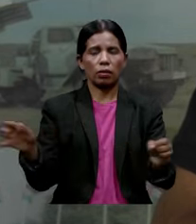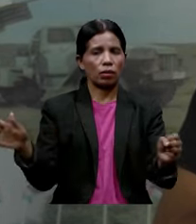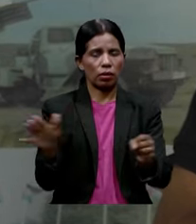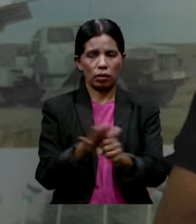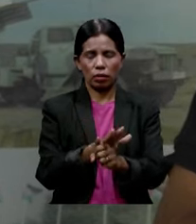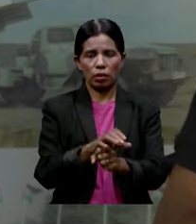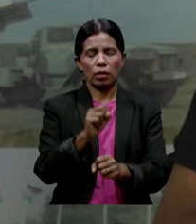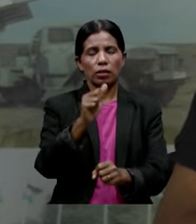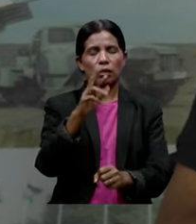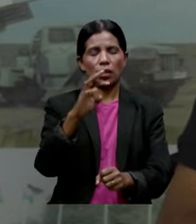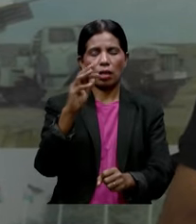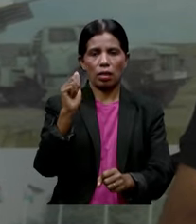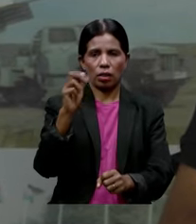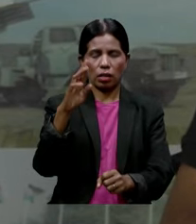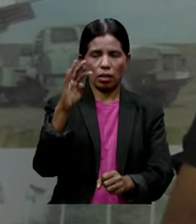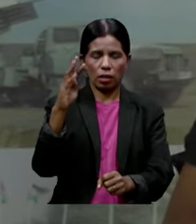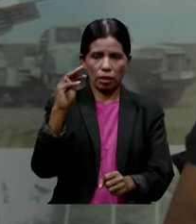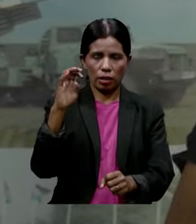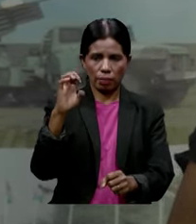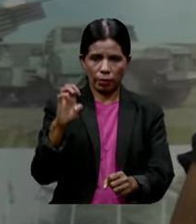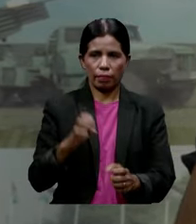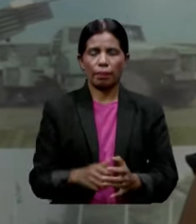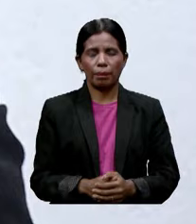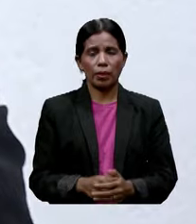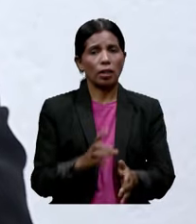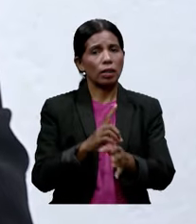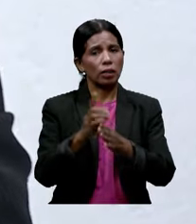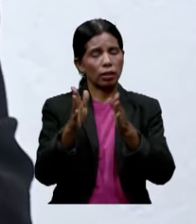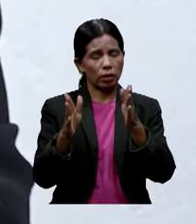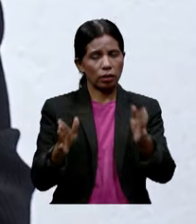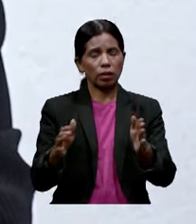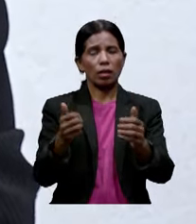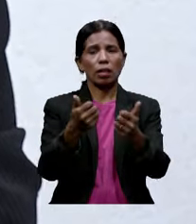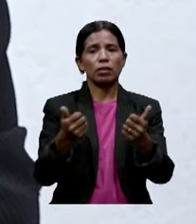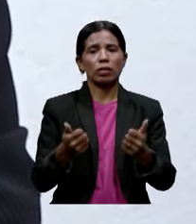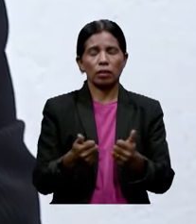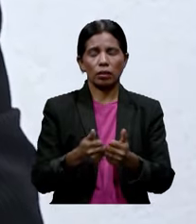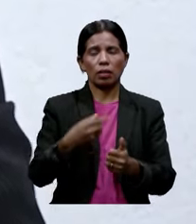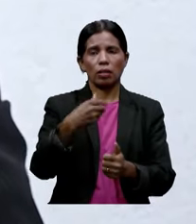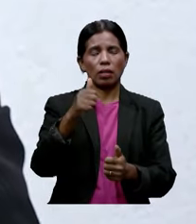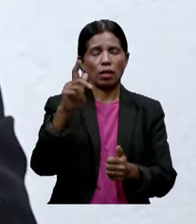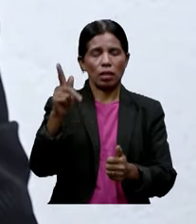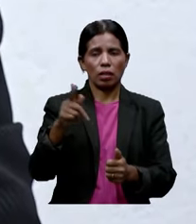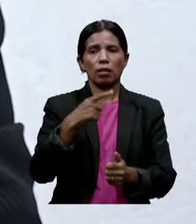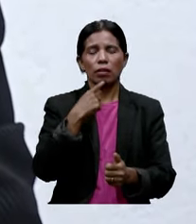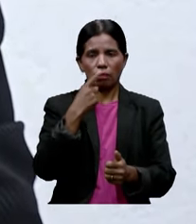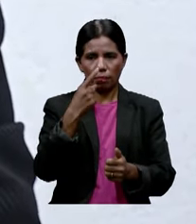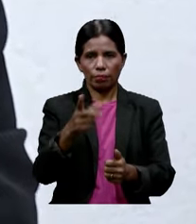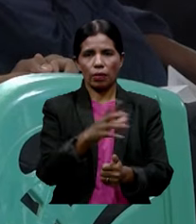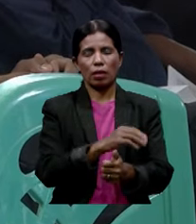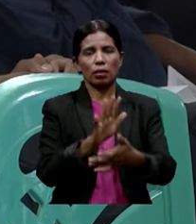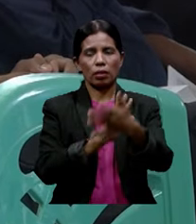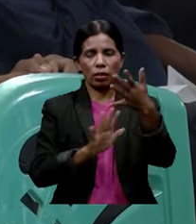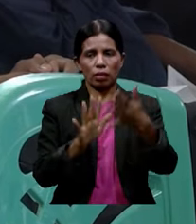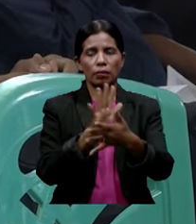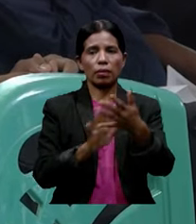Sahara Republic on all its land. Diretor Executivo da Associação RAC, Feliciano da Costa Araújo Actuir, comemoração